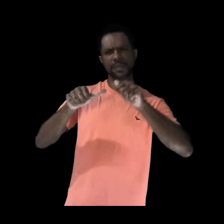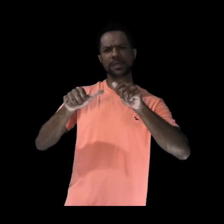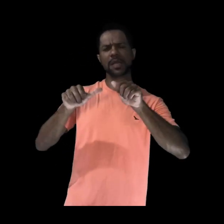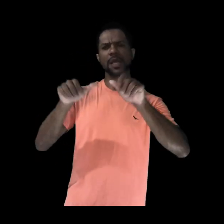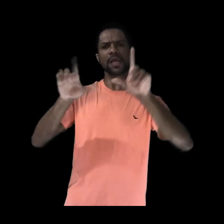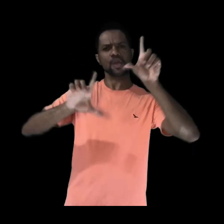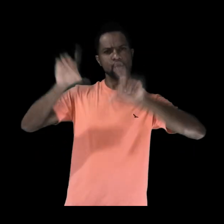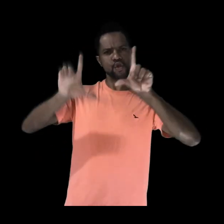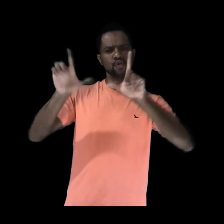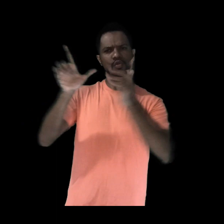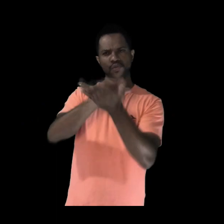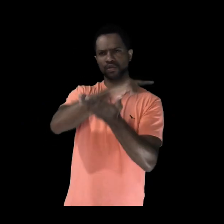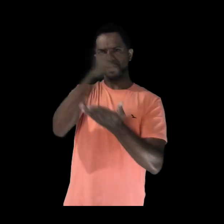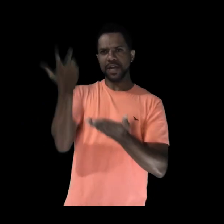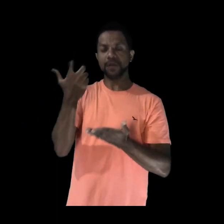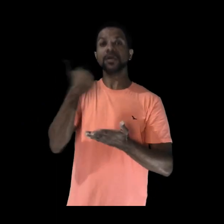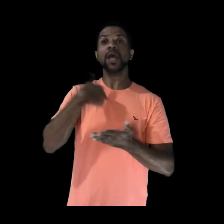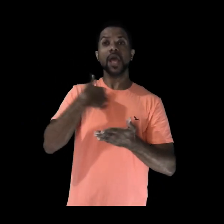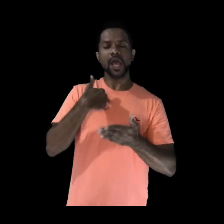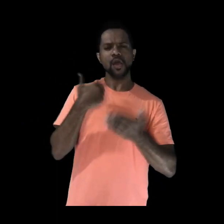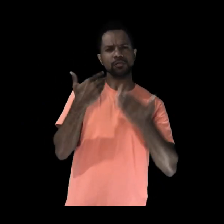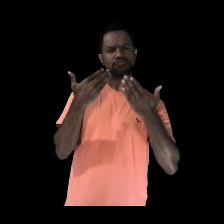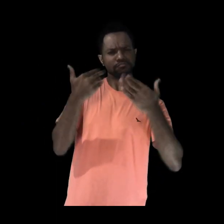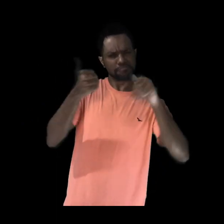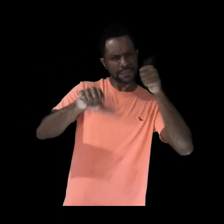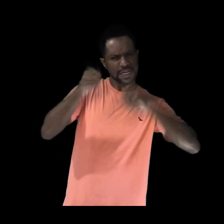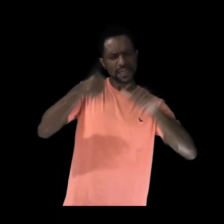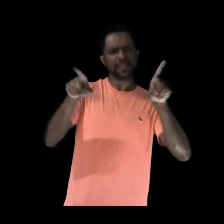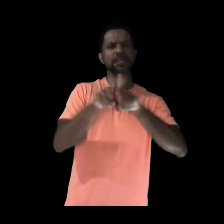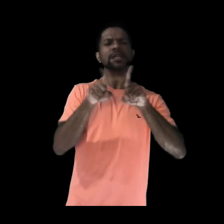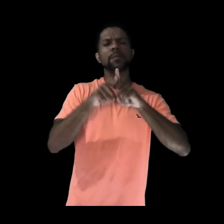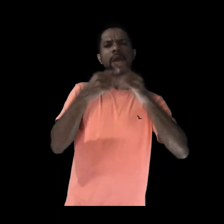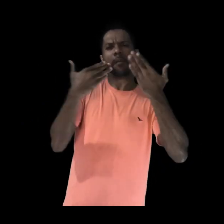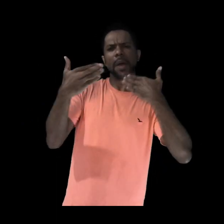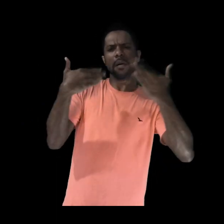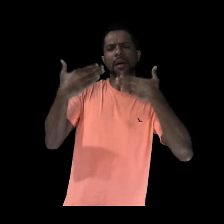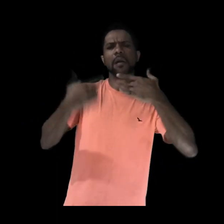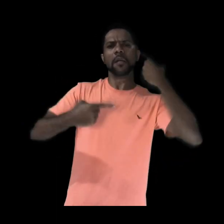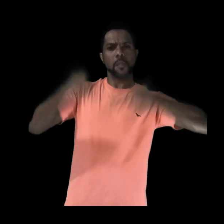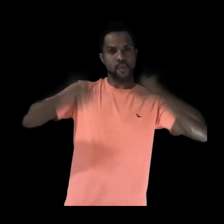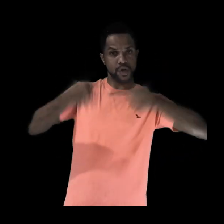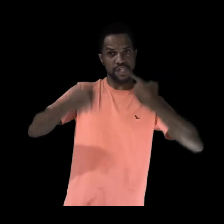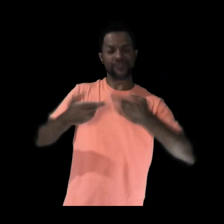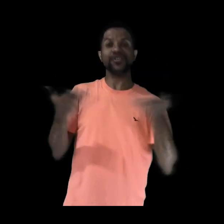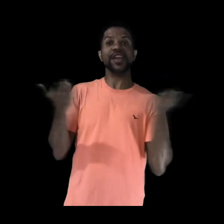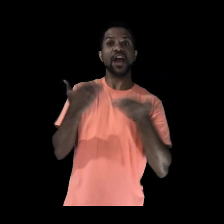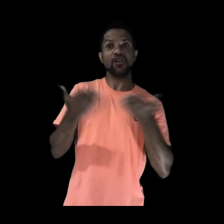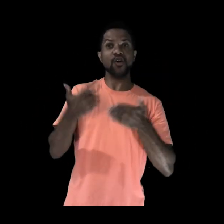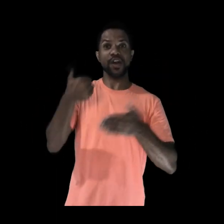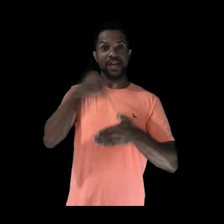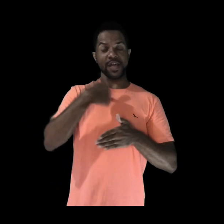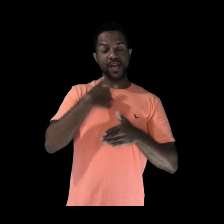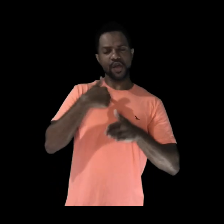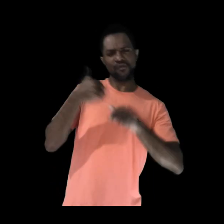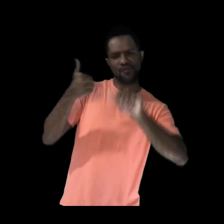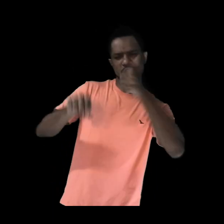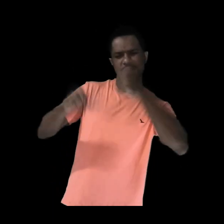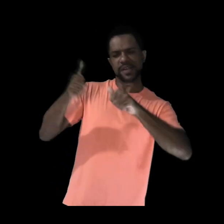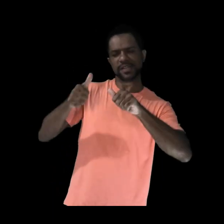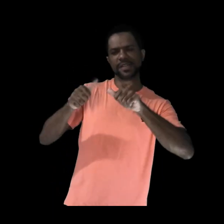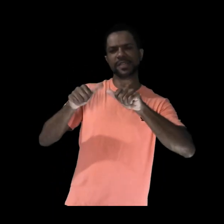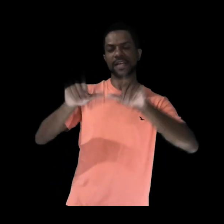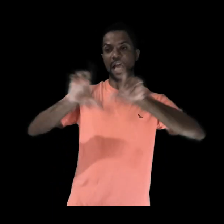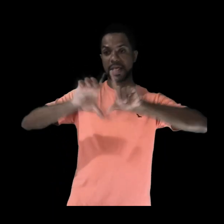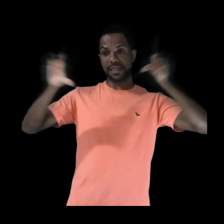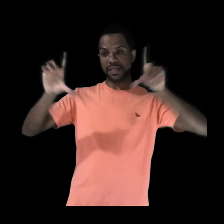analisei o telejornal. No meu mestrado, eu analisei o debate político. E agora, no doutorado, eu vou fazer uma outra análise quanto ao tamanho